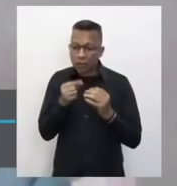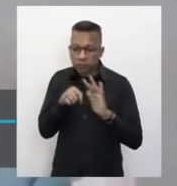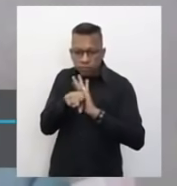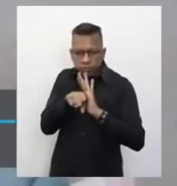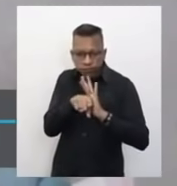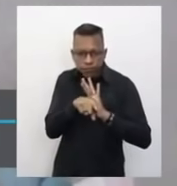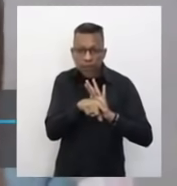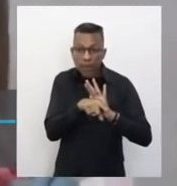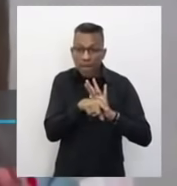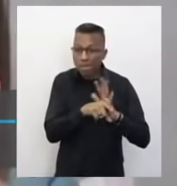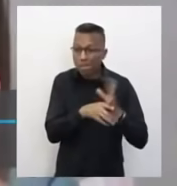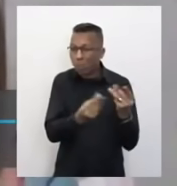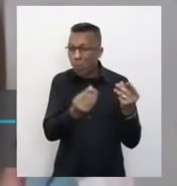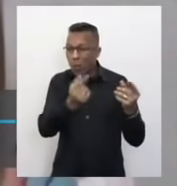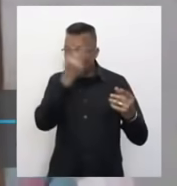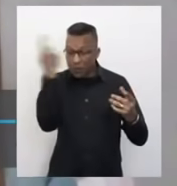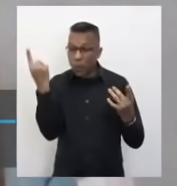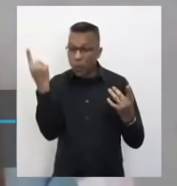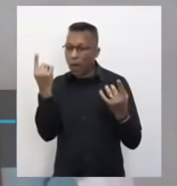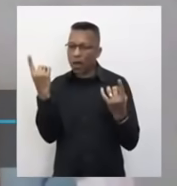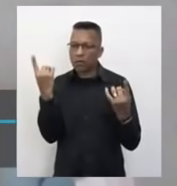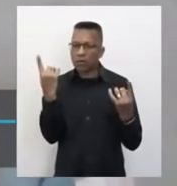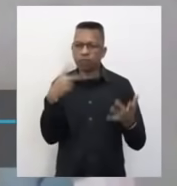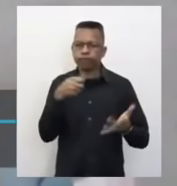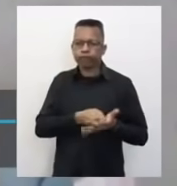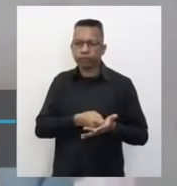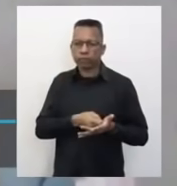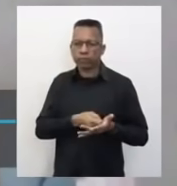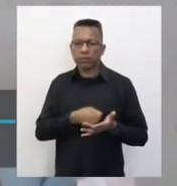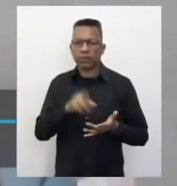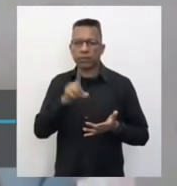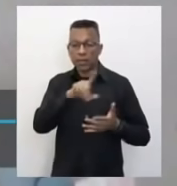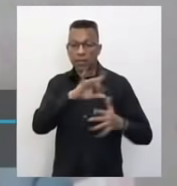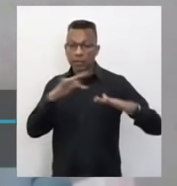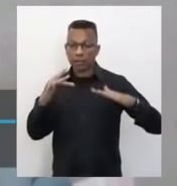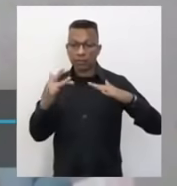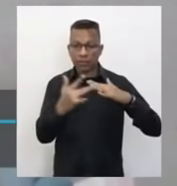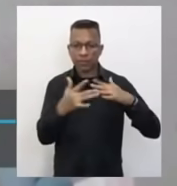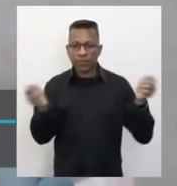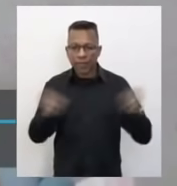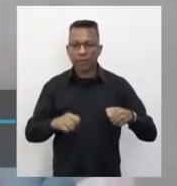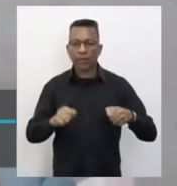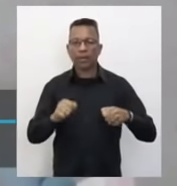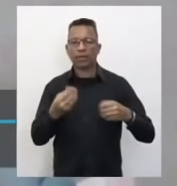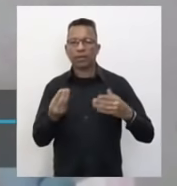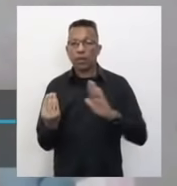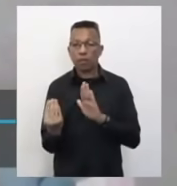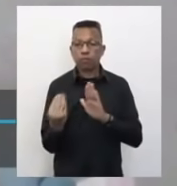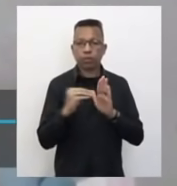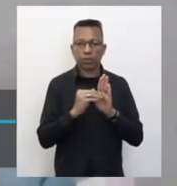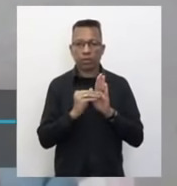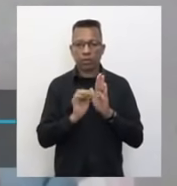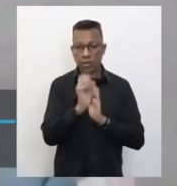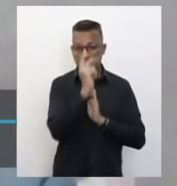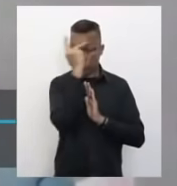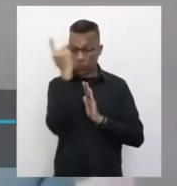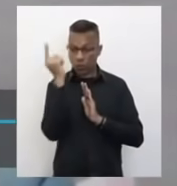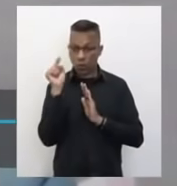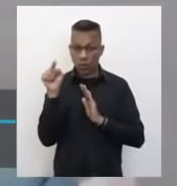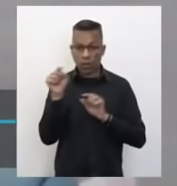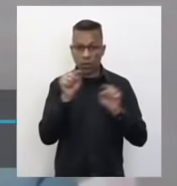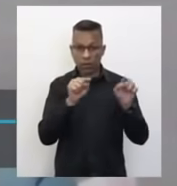penalizadas. Nas redes sociais, nós temos como colocar para as pessoas, nós temos